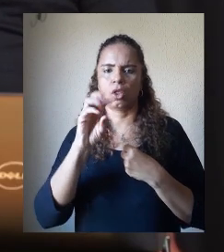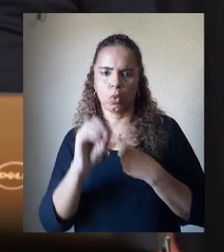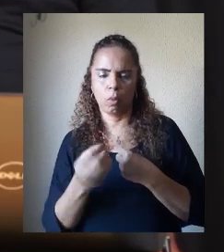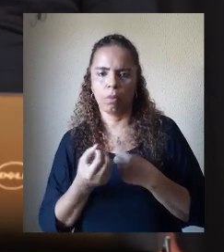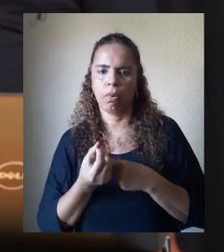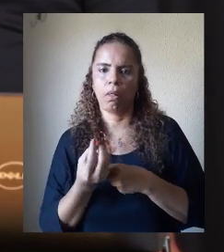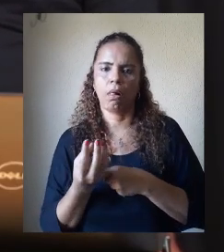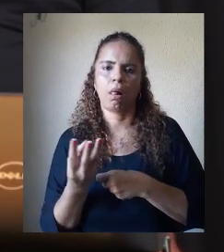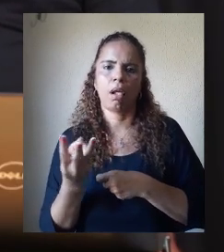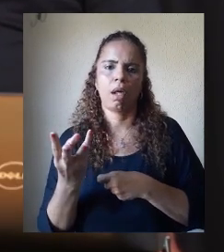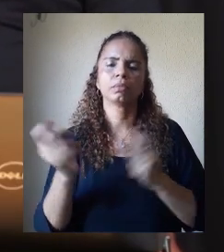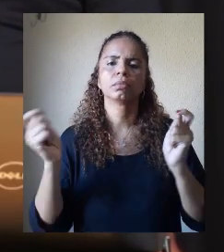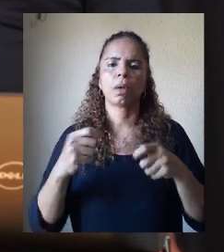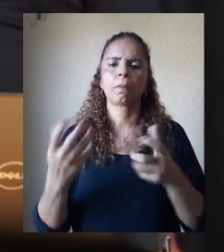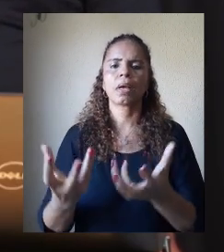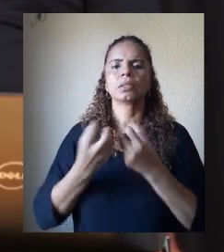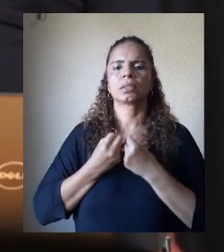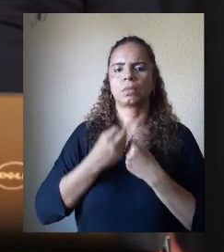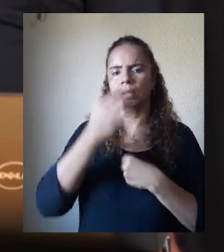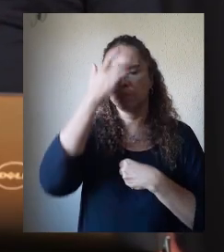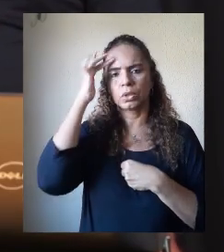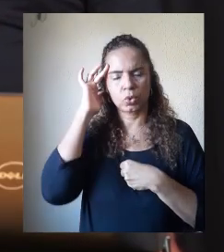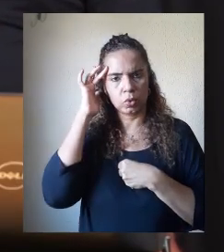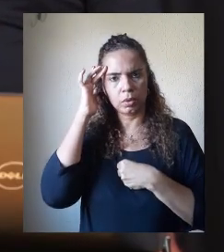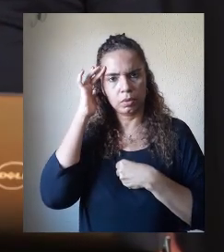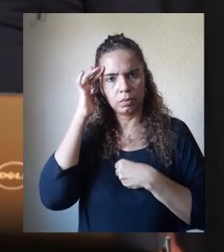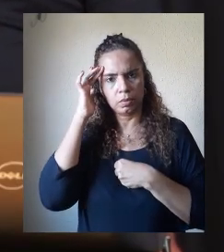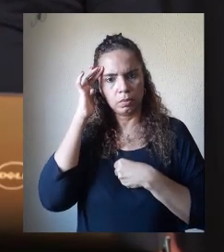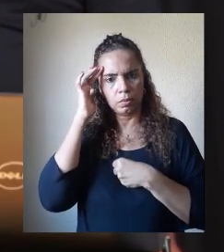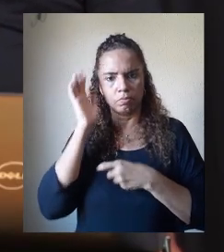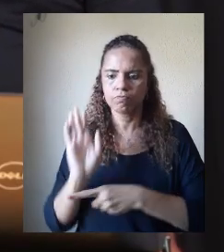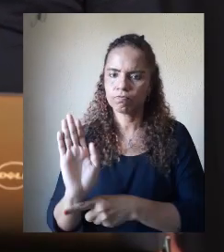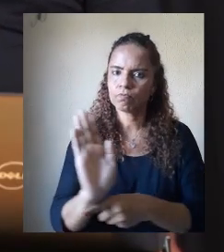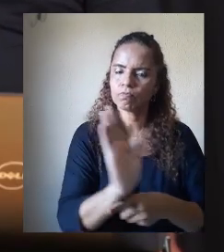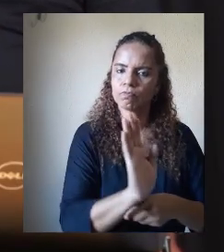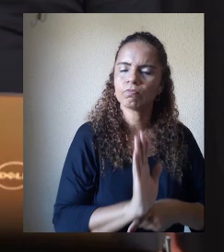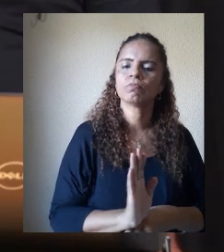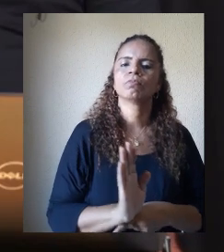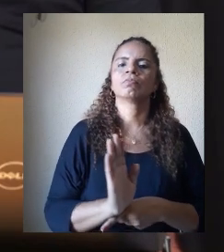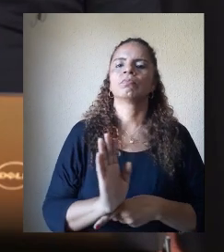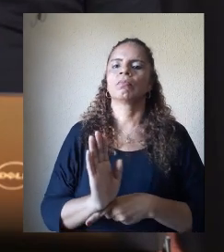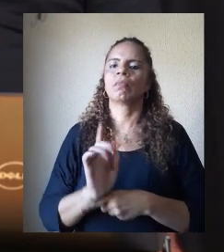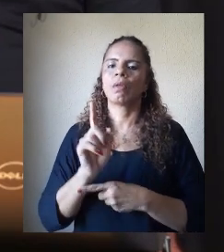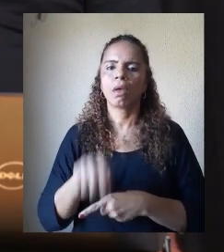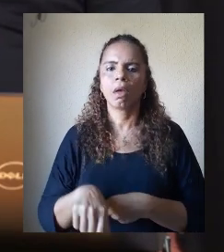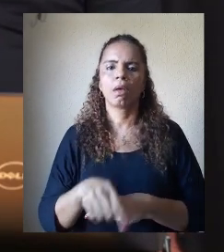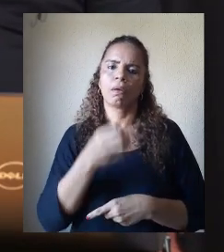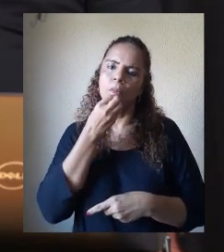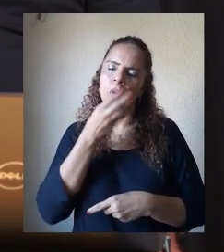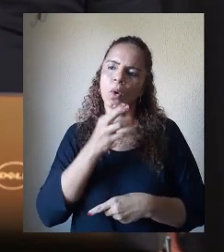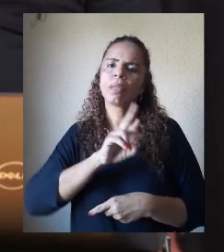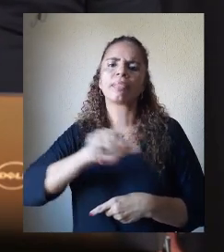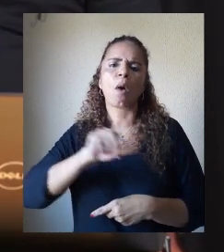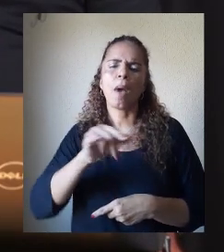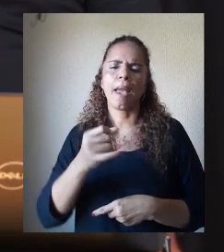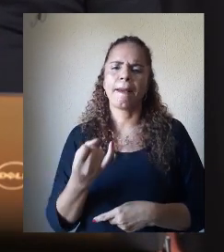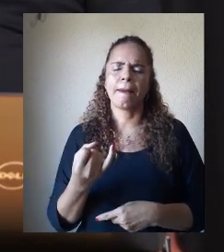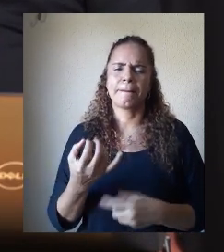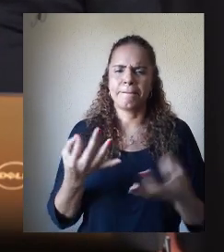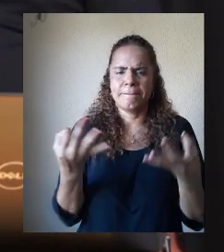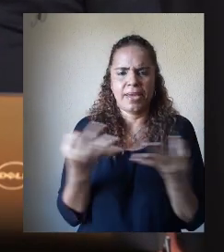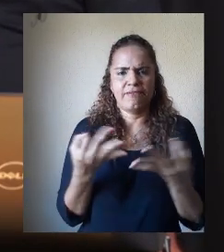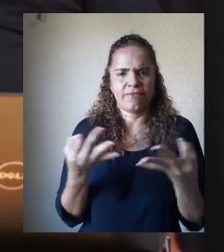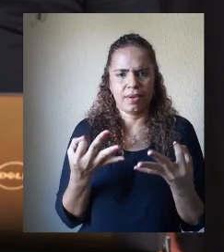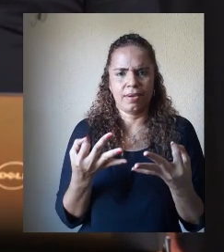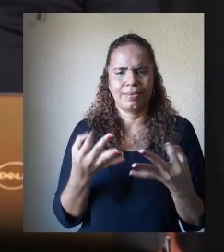Né? Infelizmente, a capacidade assistencial que a gente tem, ela está longe de ser a ideal. A gente